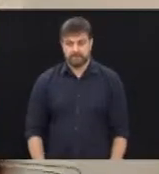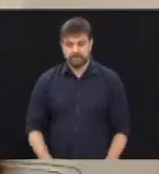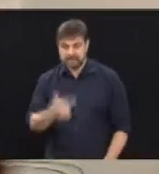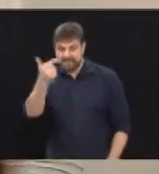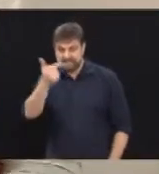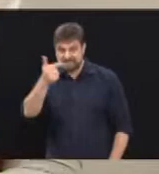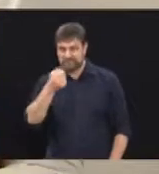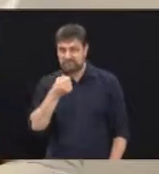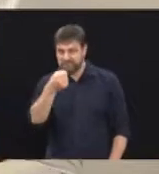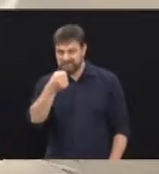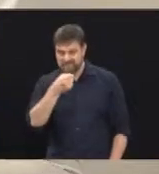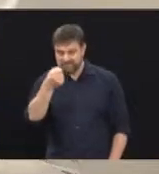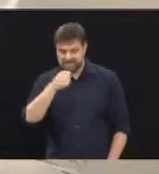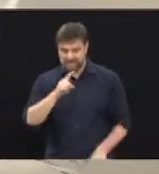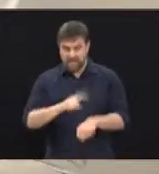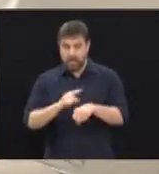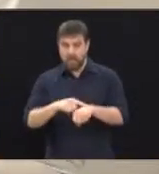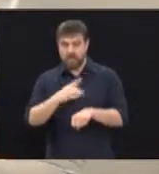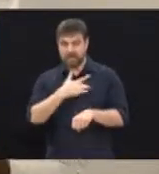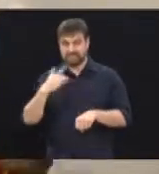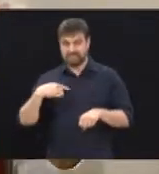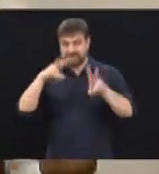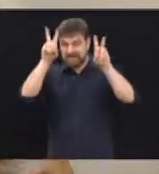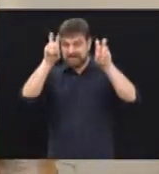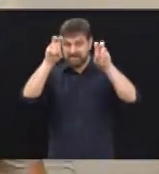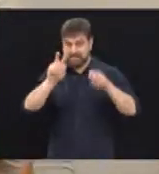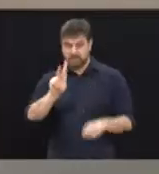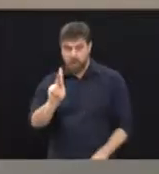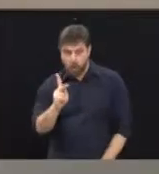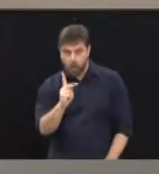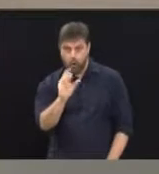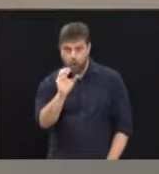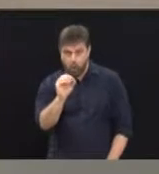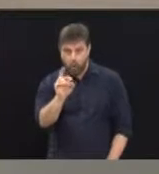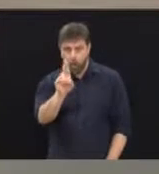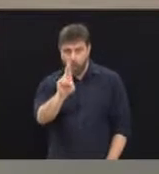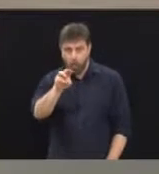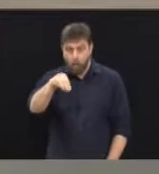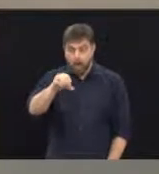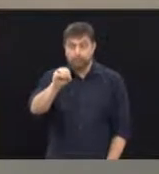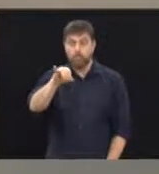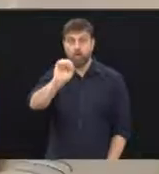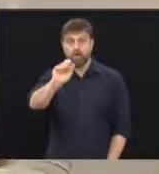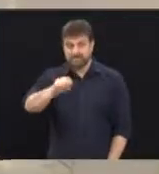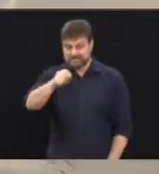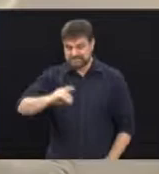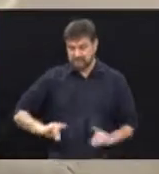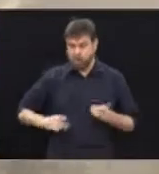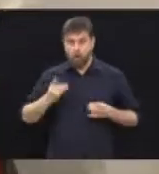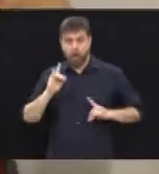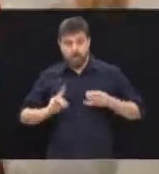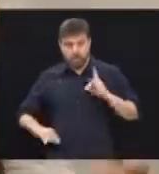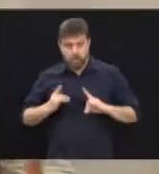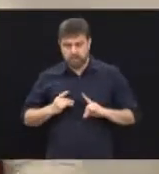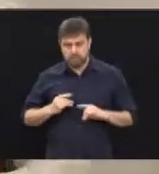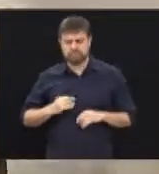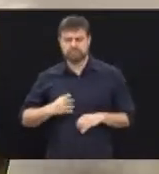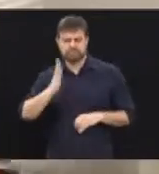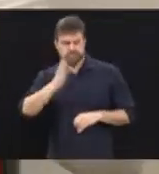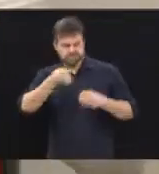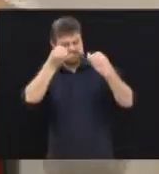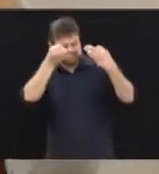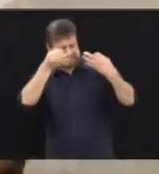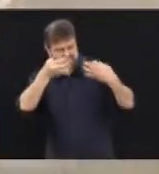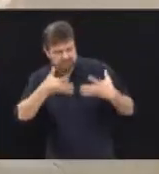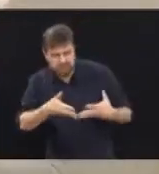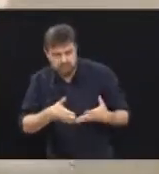Segundo bloco do Momento Saúde, que hoje está falando sobre hormônios com a doutora Mila Cunha. Doutora, a gente estava falando